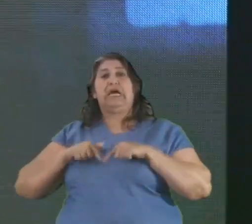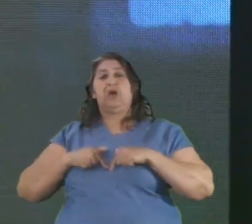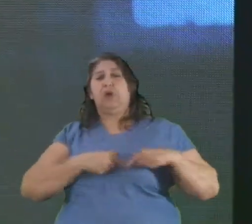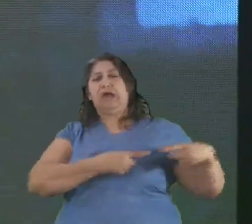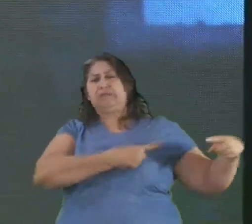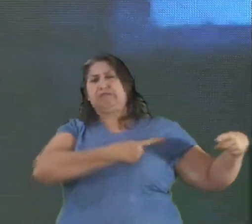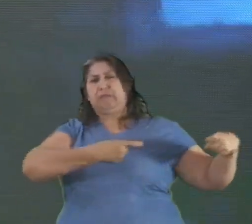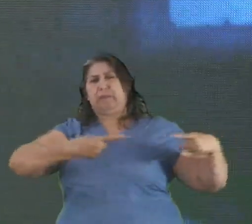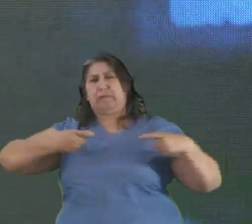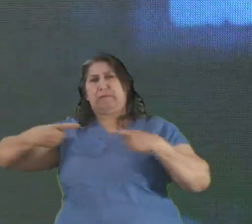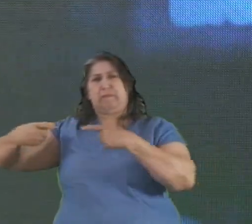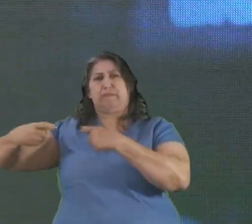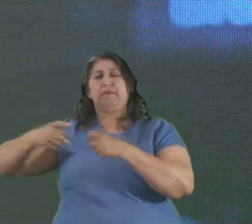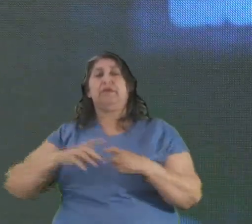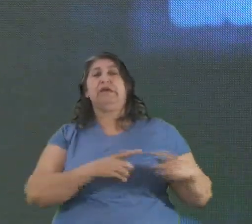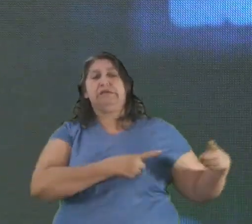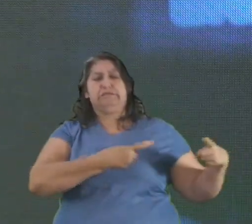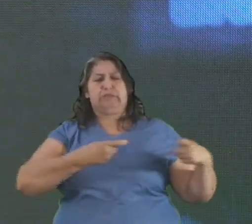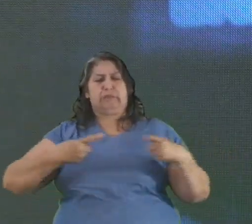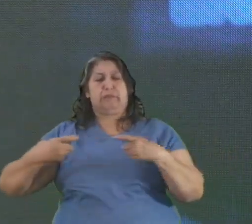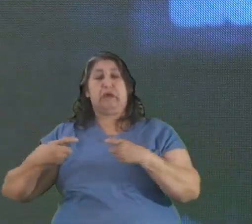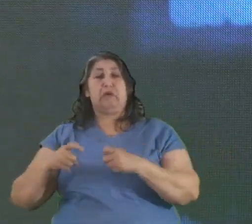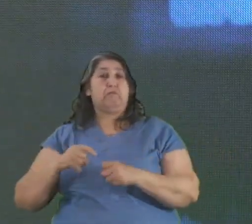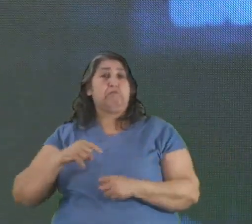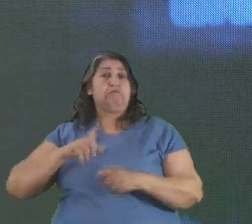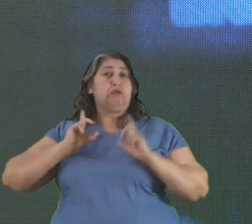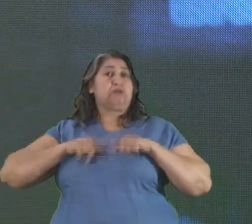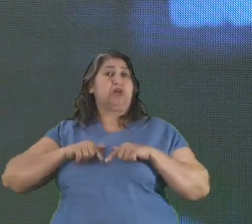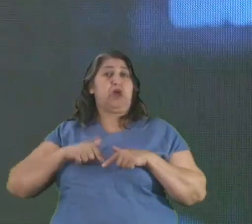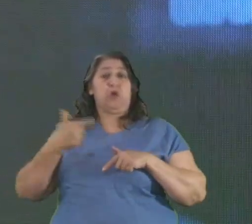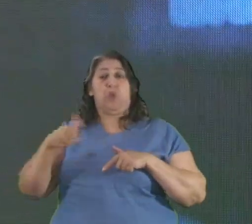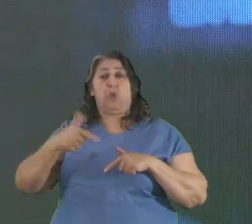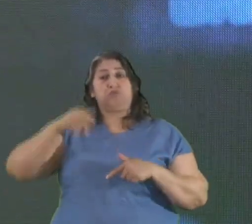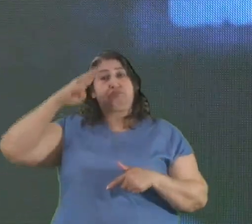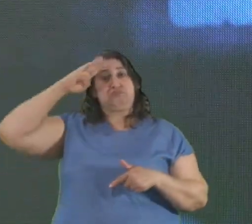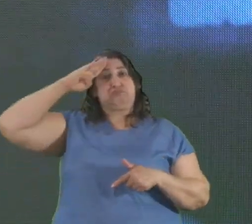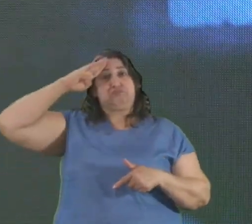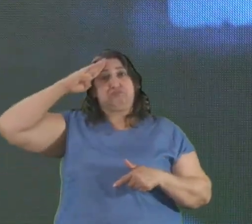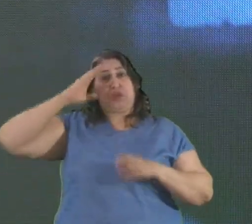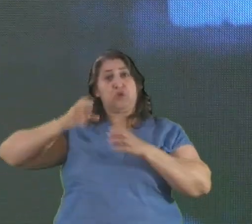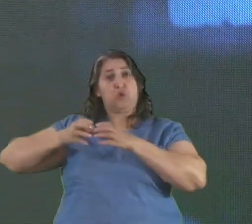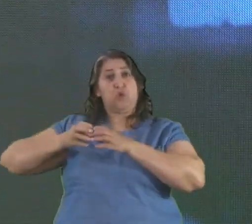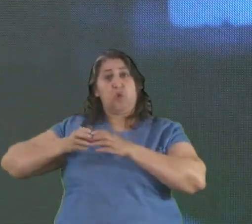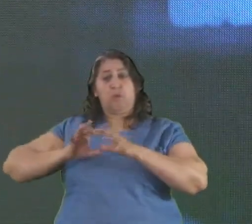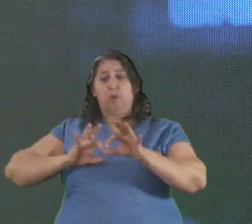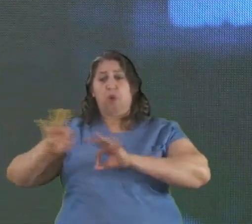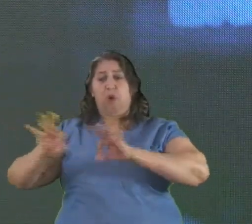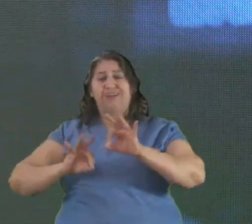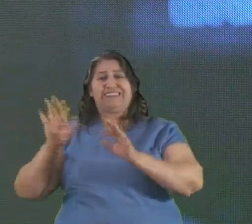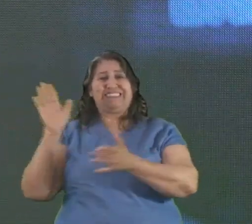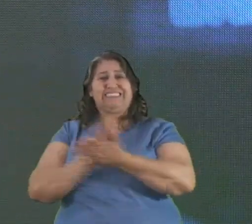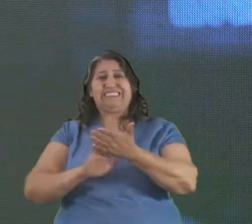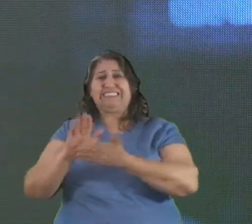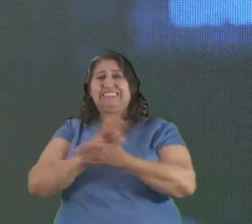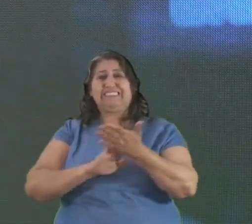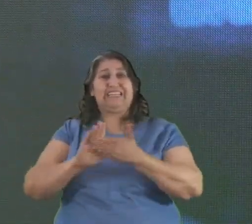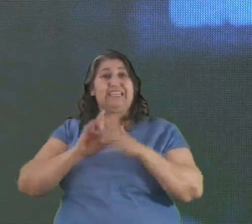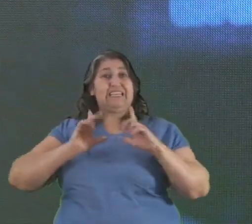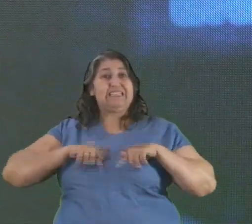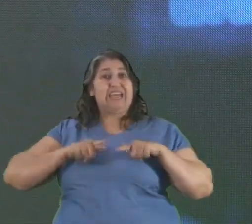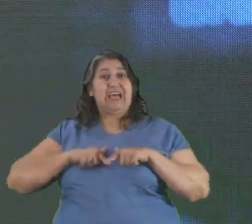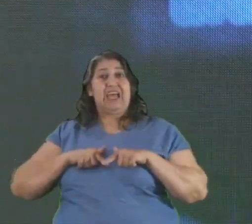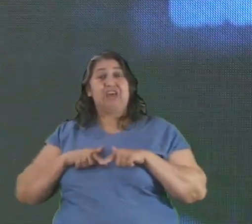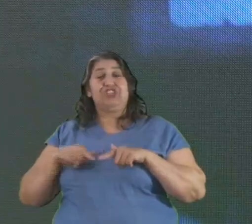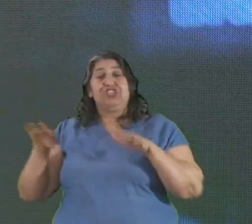milagre, Israel não tinha exército organizado, Israel havia chegado na Palestina, por